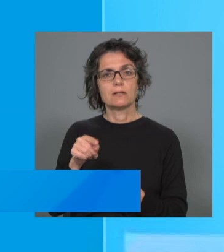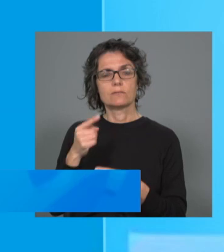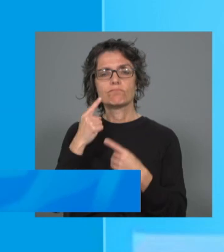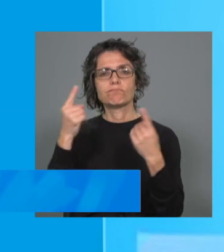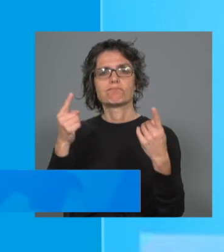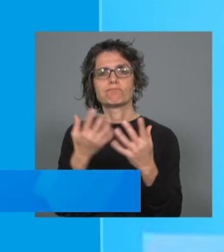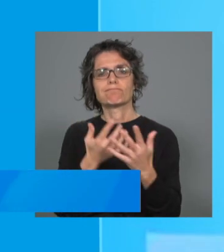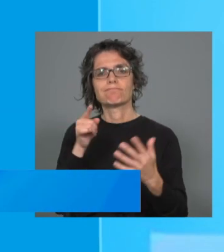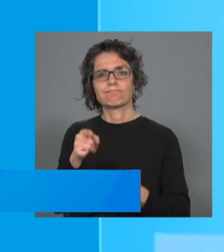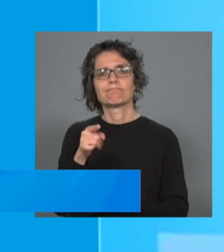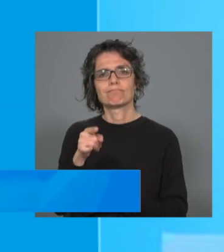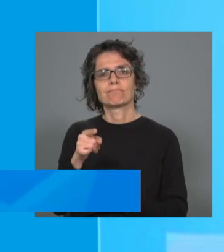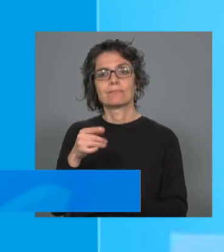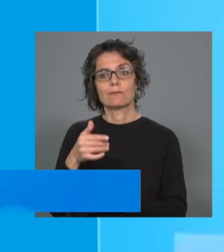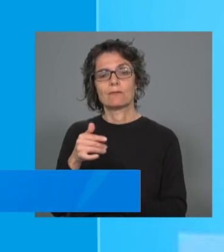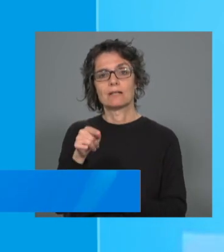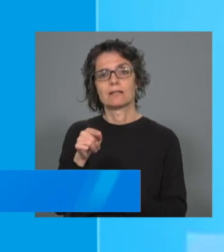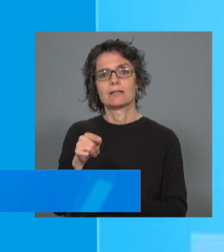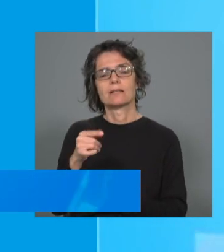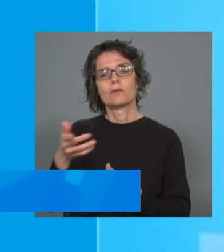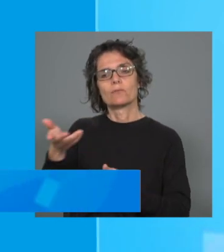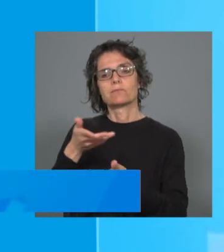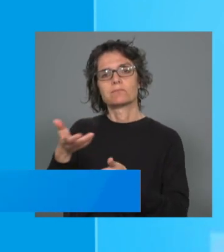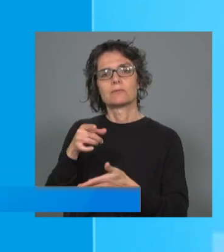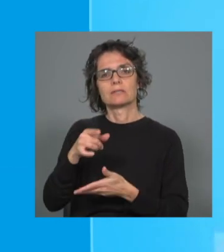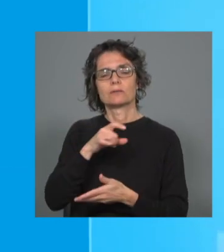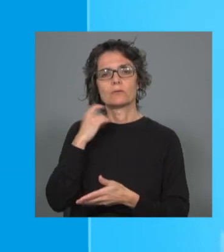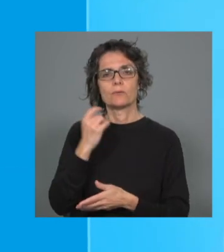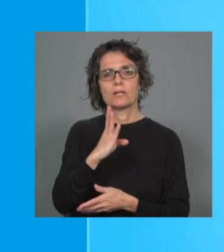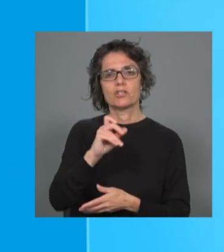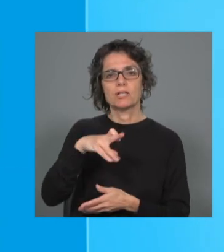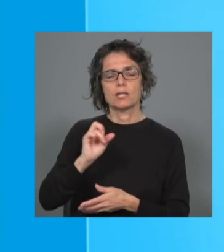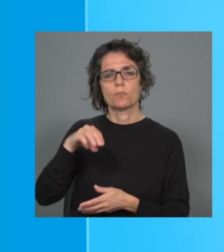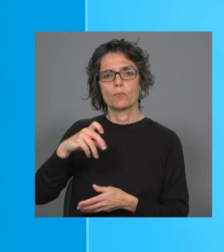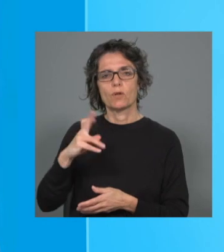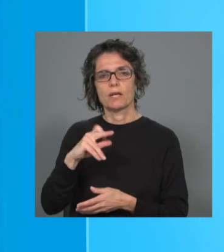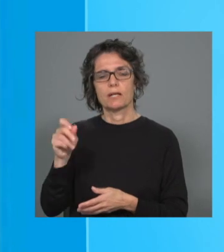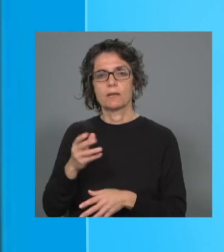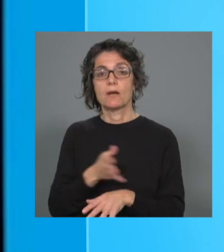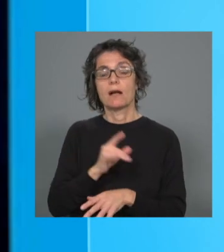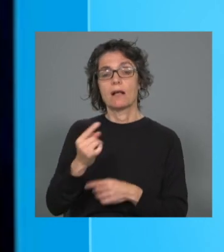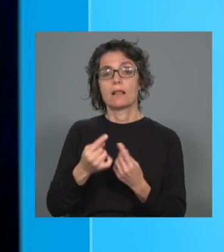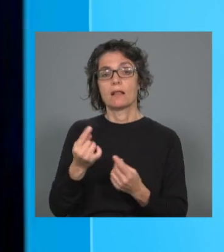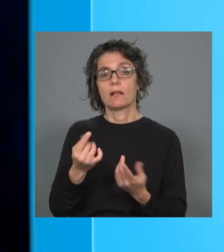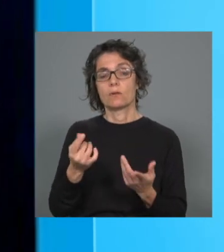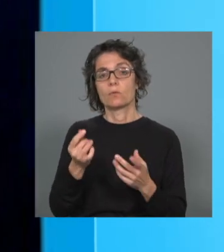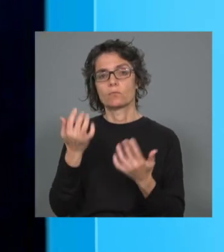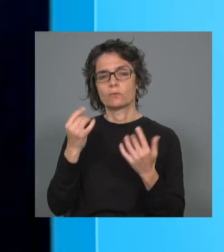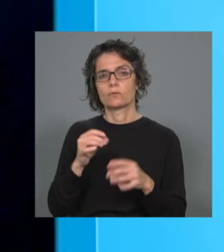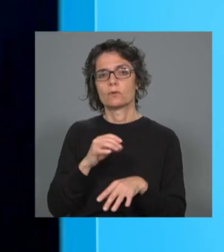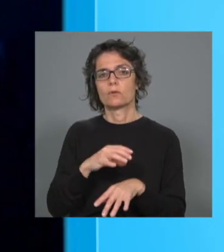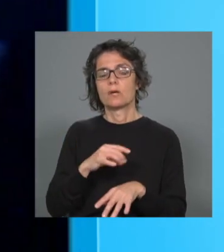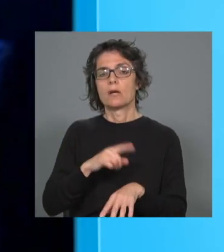destaque dentro de instantes na conversa que vamos ter com o Padre Jardim Moreira. Para já ficamos com a atualidade,